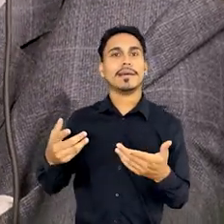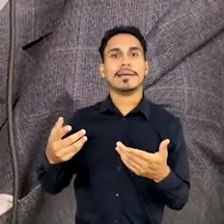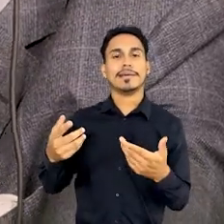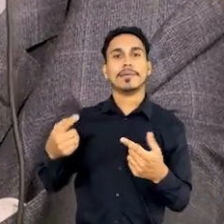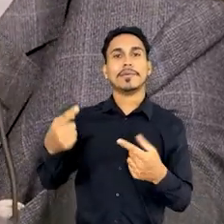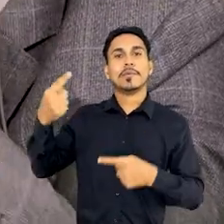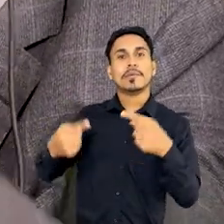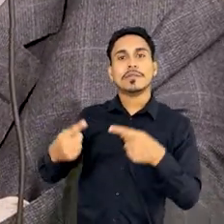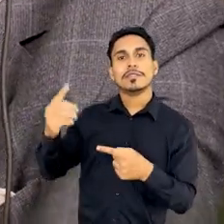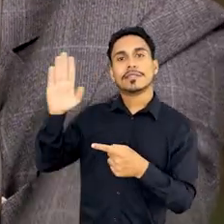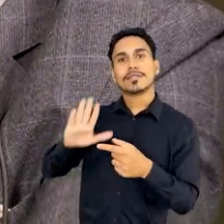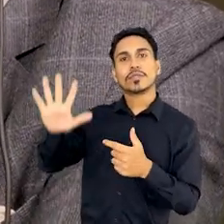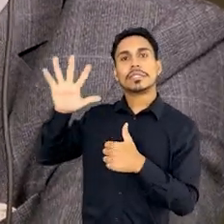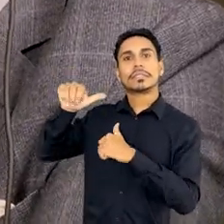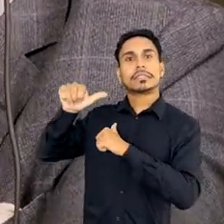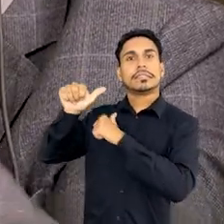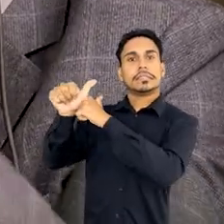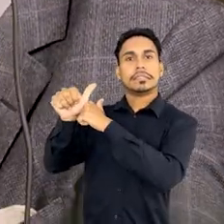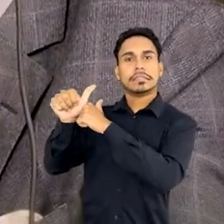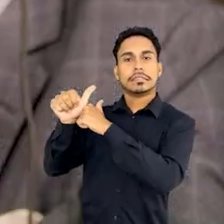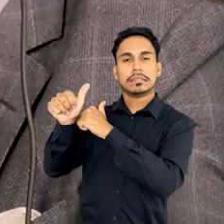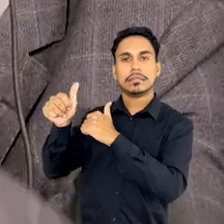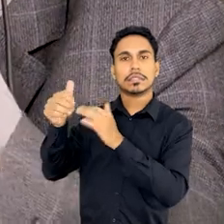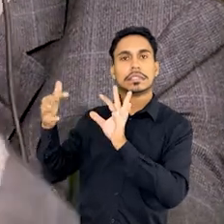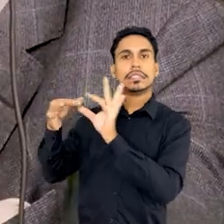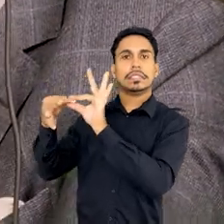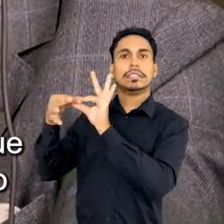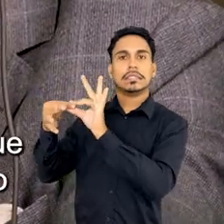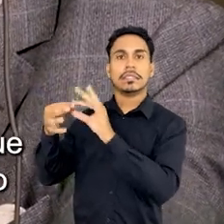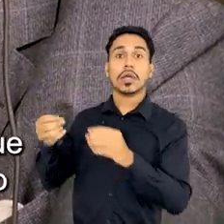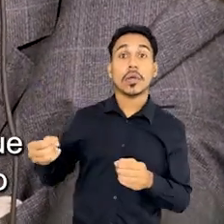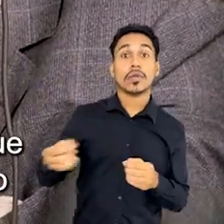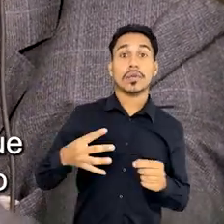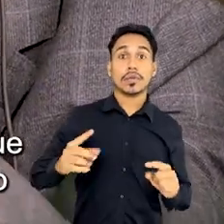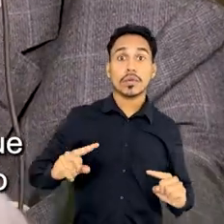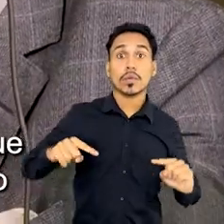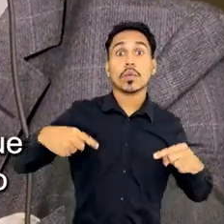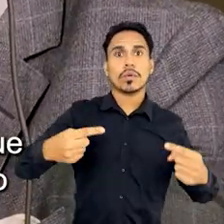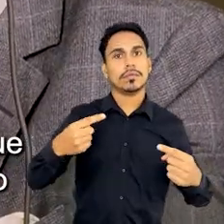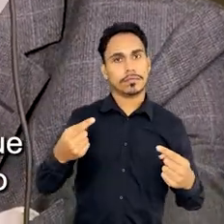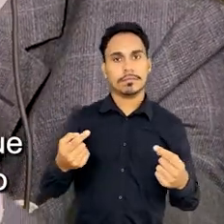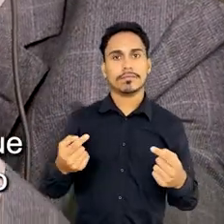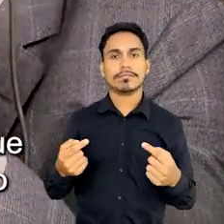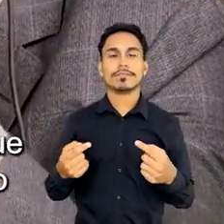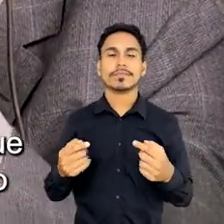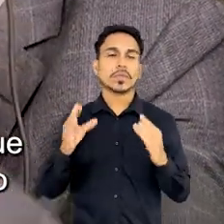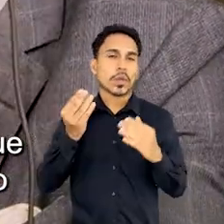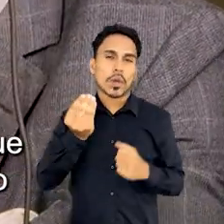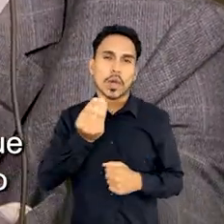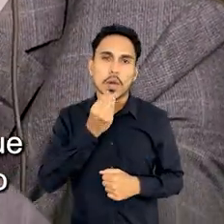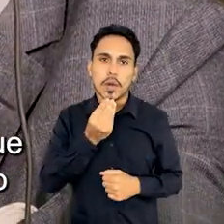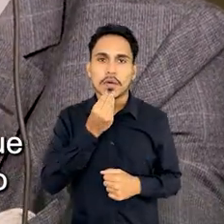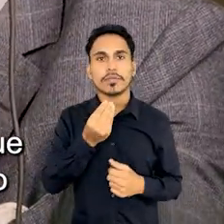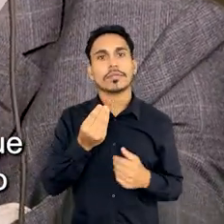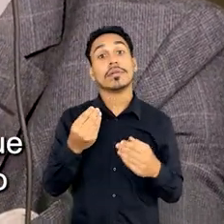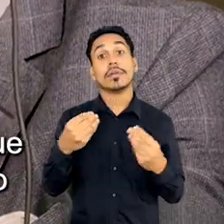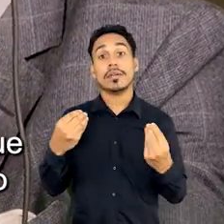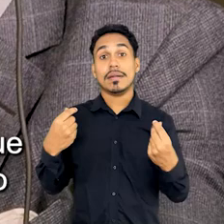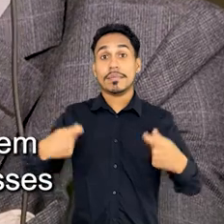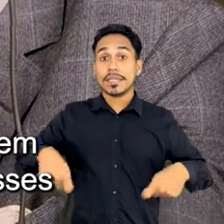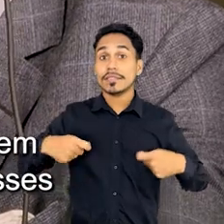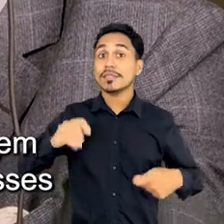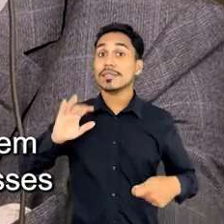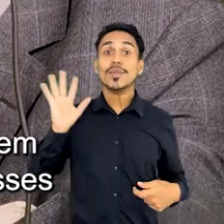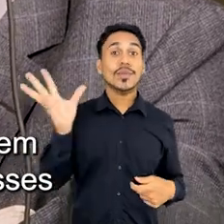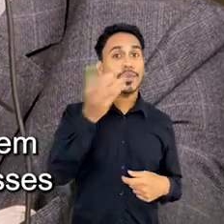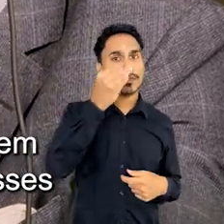a nossa vinculação à política nacional as políticas nacionais as resoluções nacionais é o que tá sendo construído então é óbvio que a gente tem que garantir o direito à